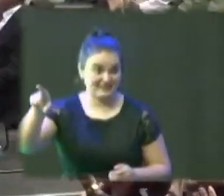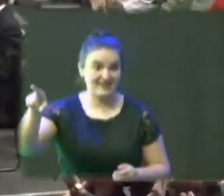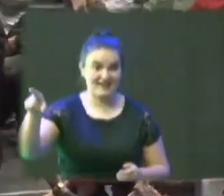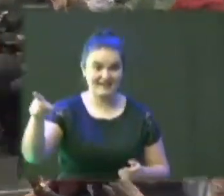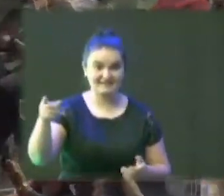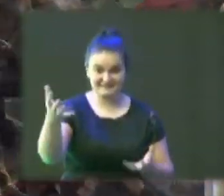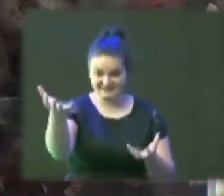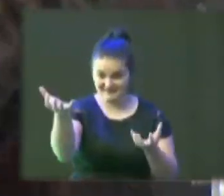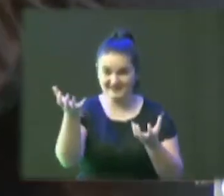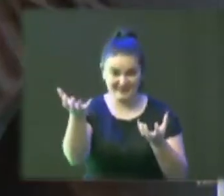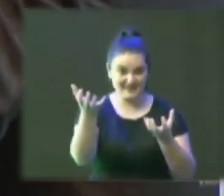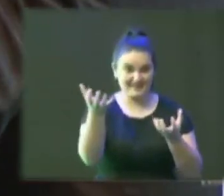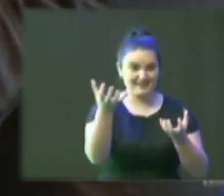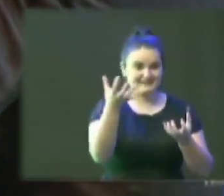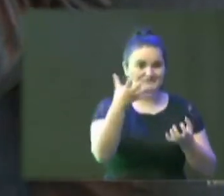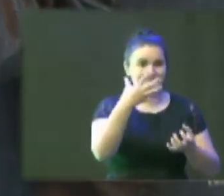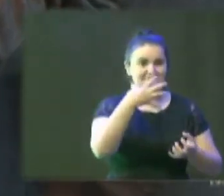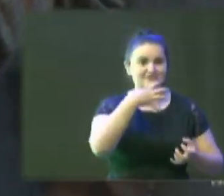quiser